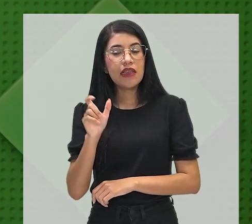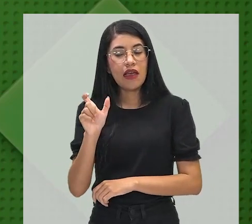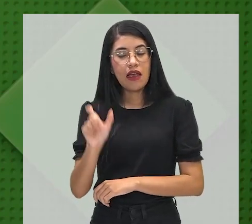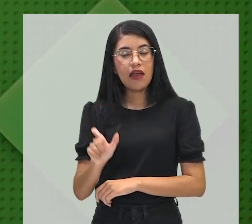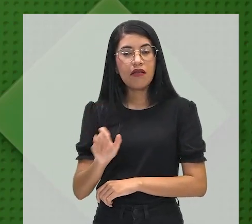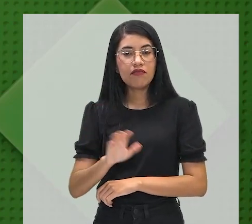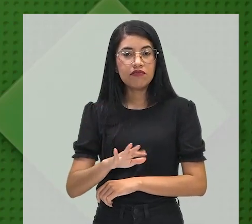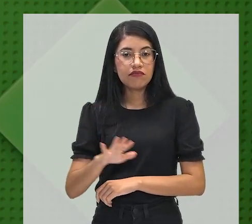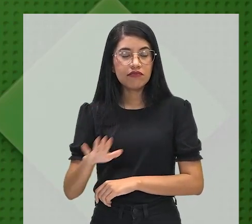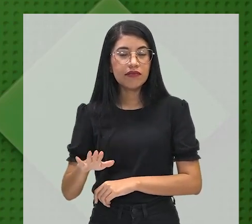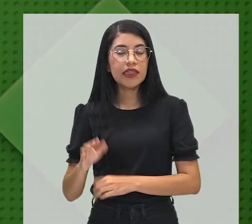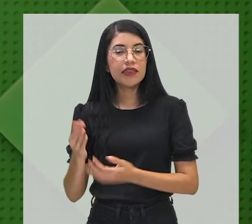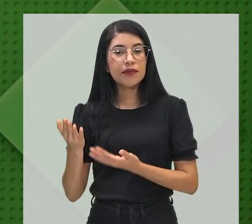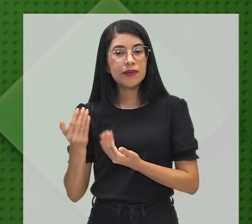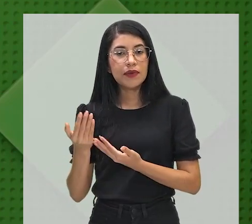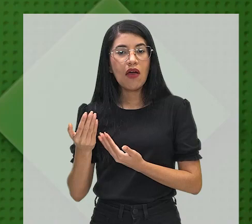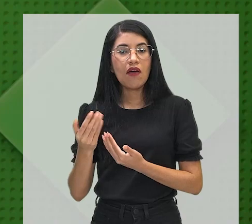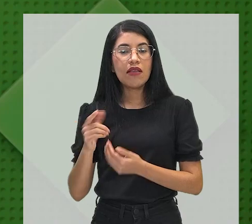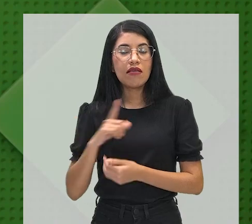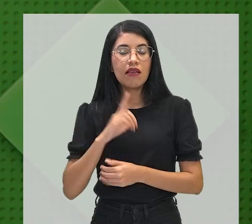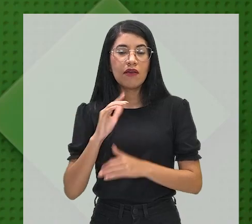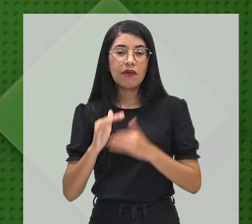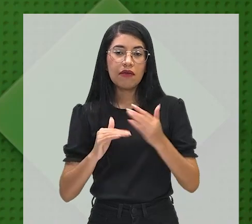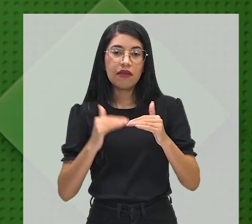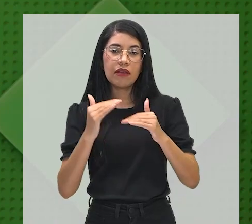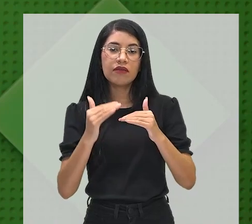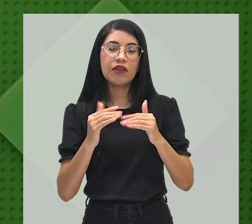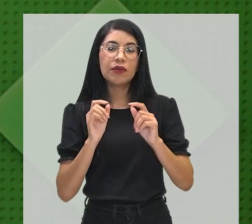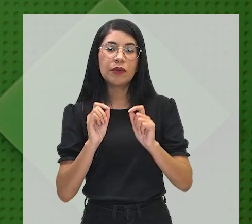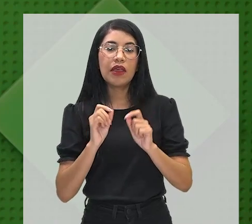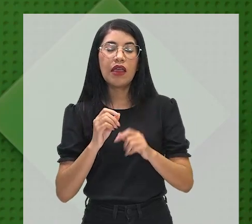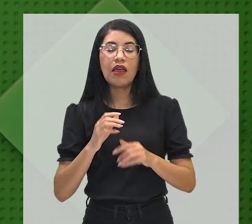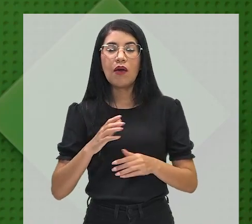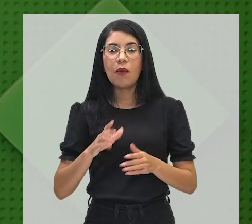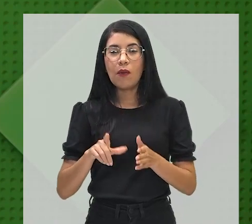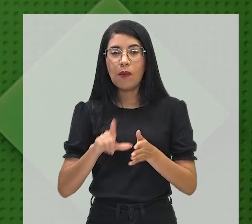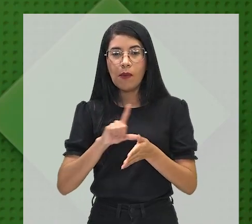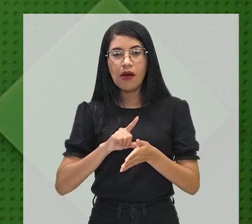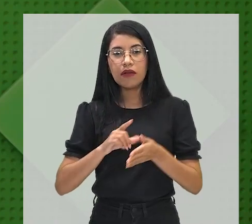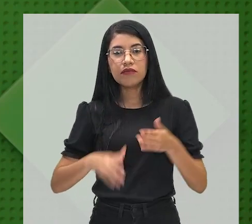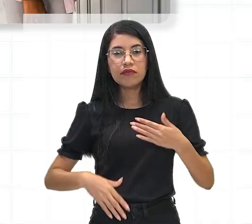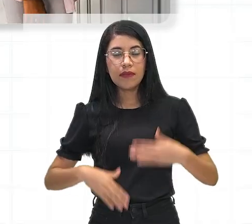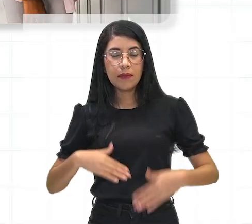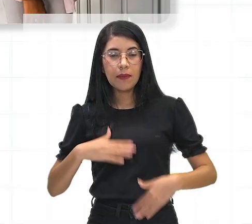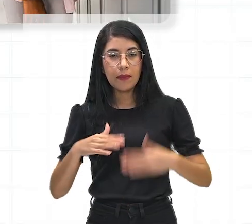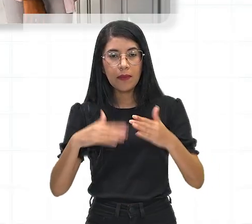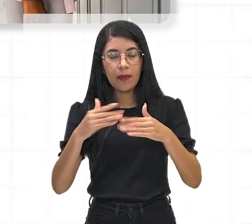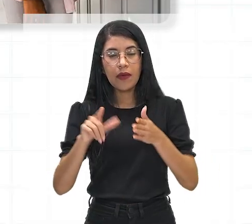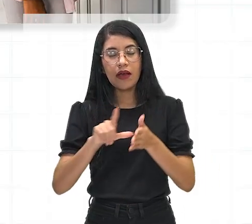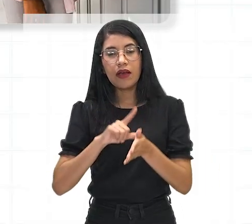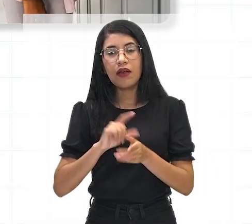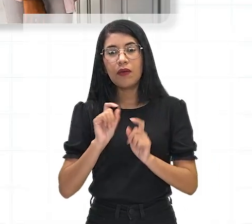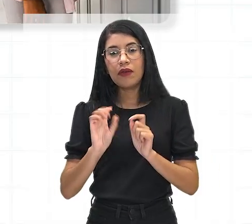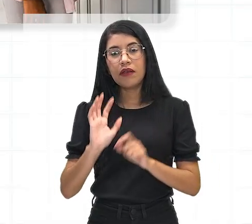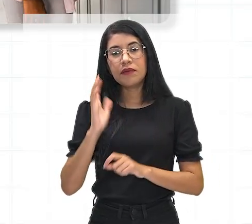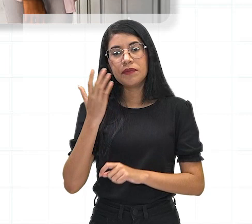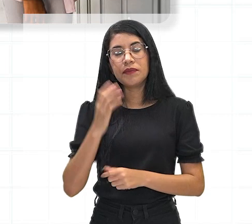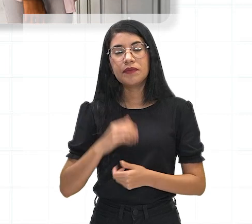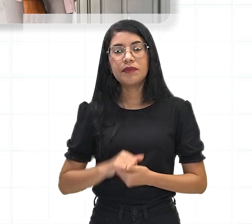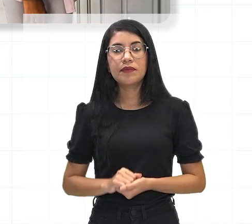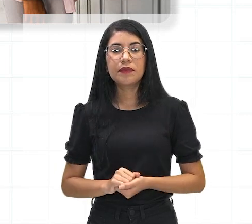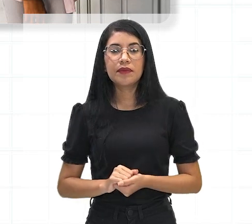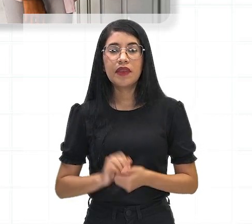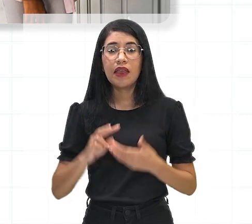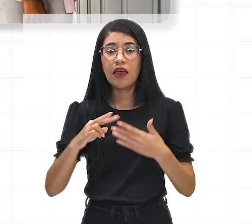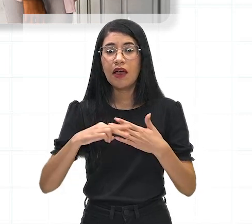essa pessoa, né, essa criança ou jovem desenvolva aí essa puberdade precoce, certo? O que pode